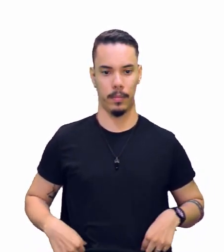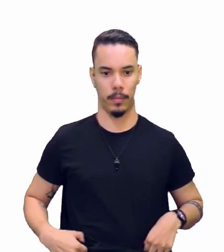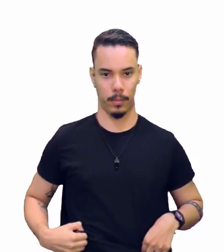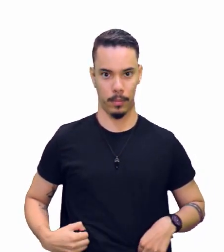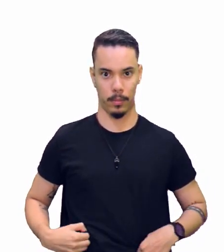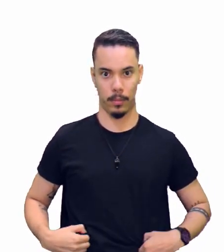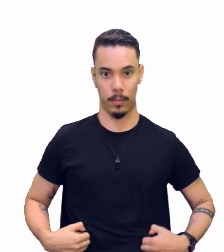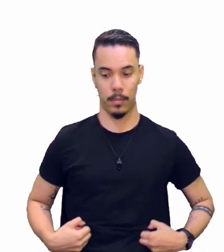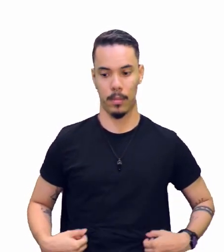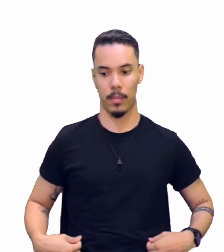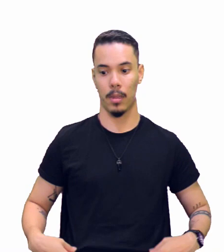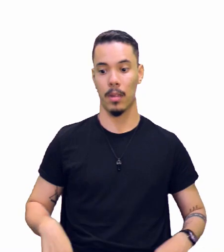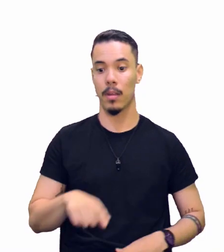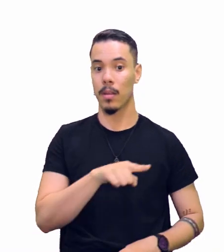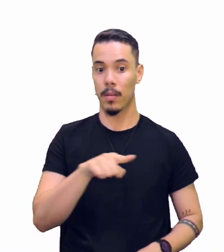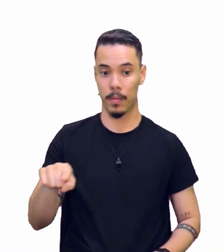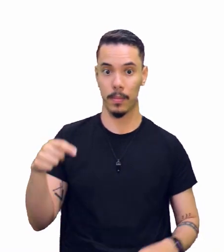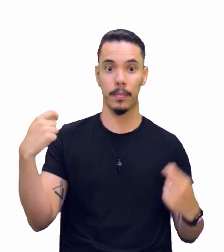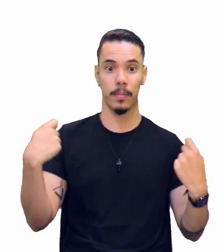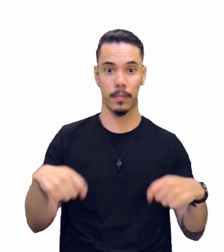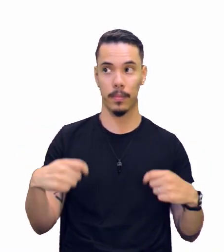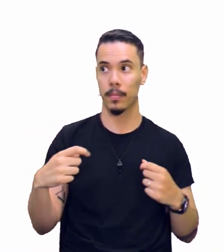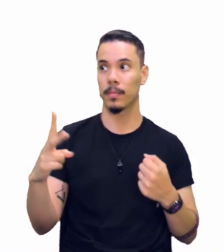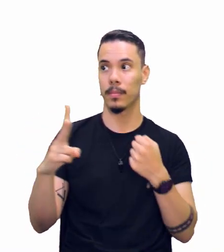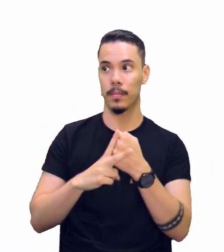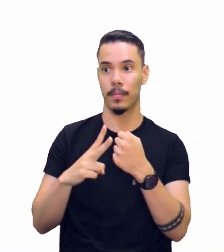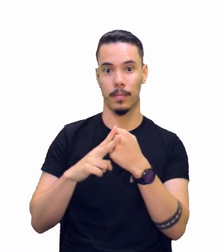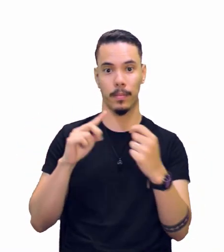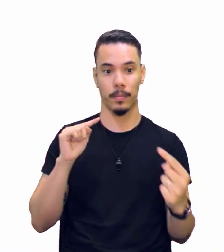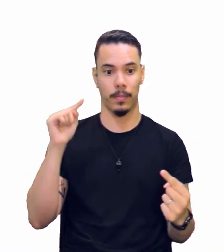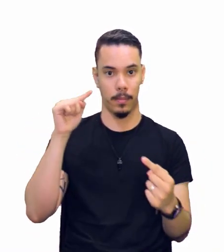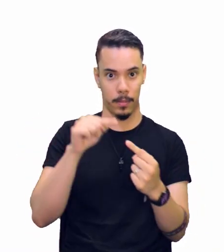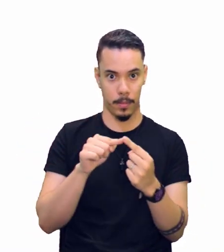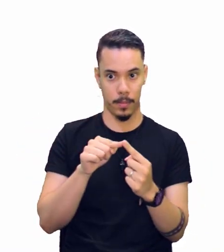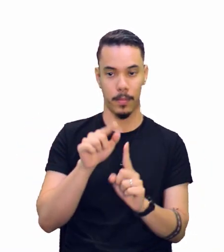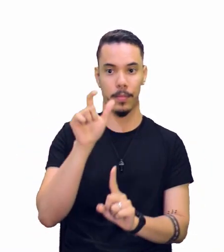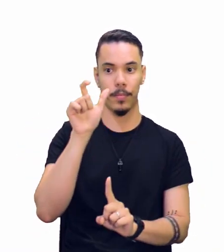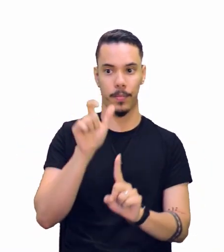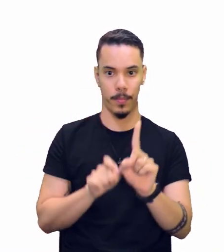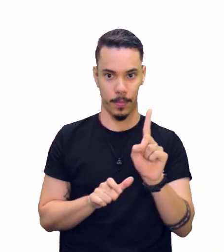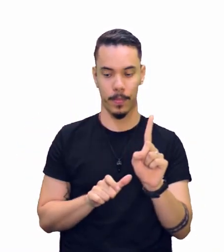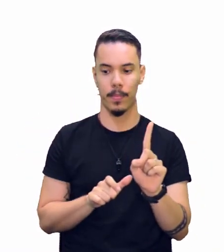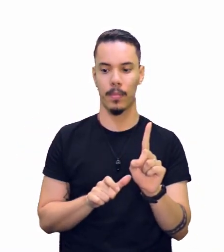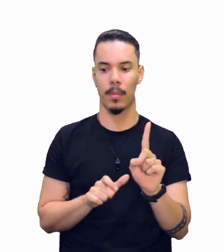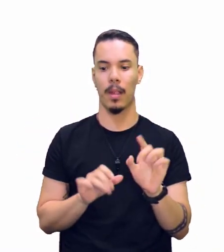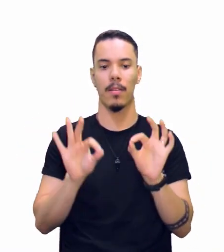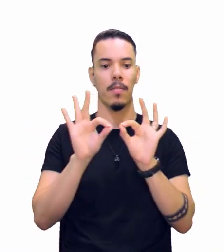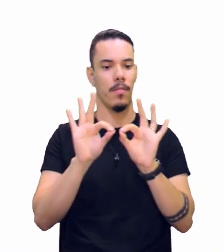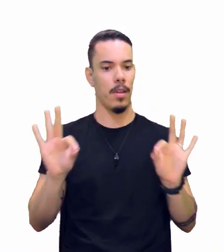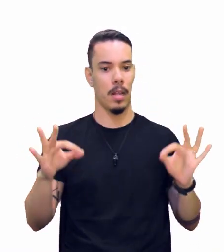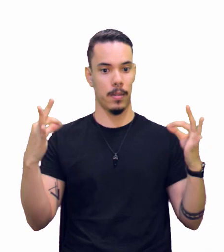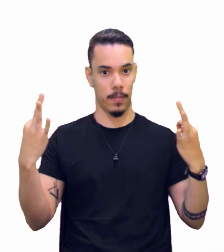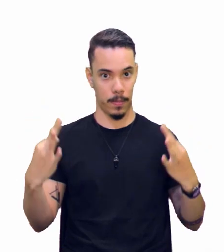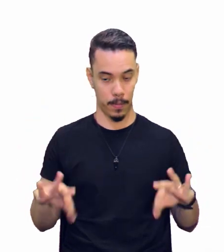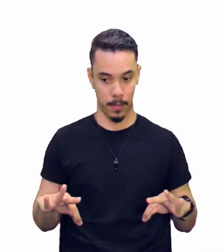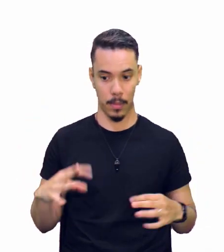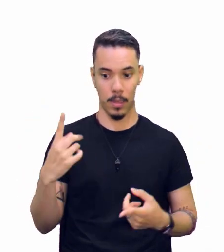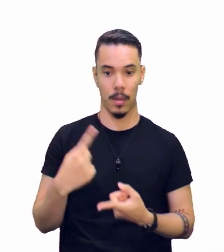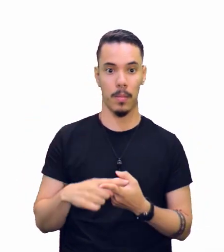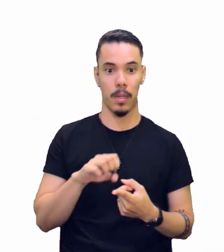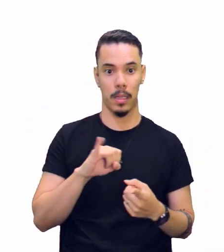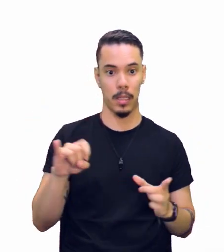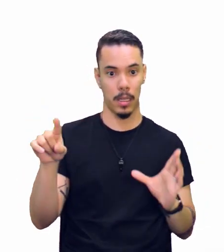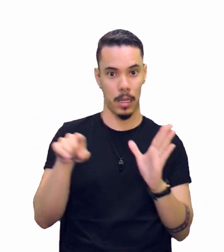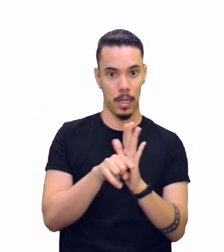você precisa concordar o verbo com o sujeito. Isso se for frase afirmativa, porque se for